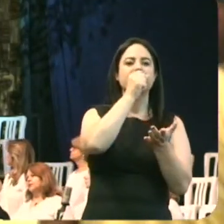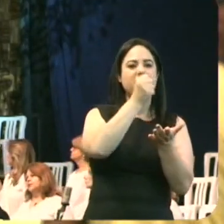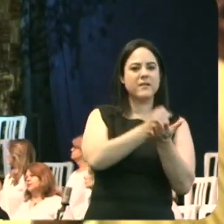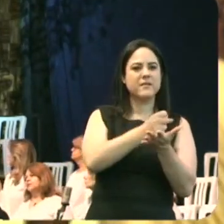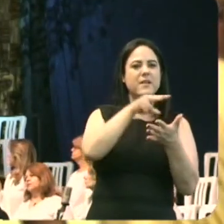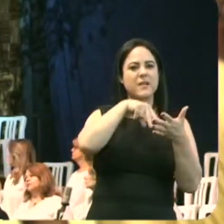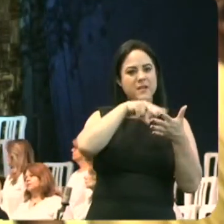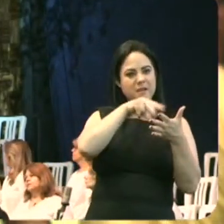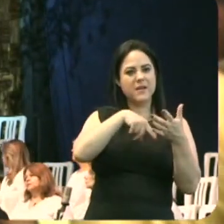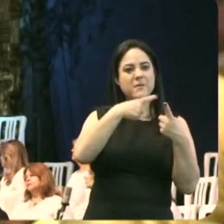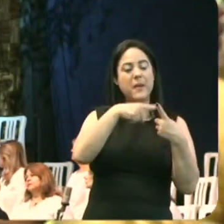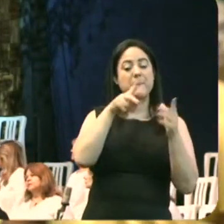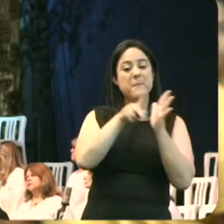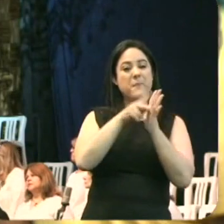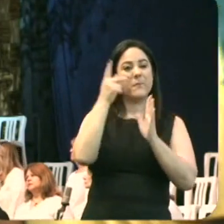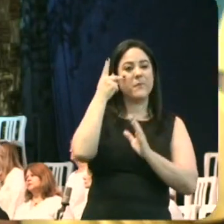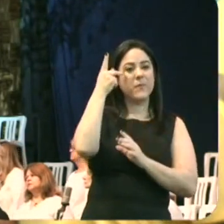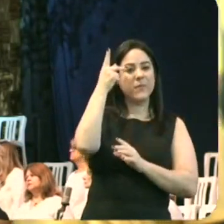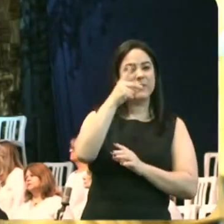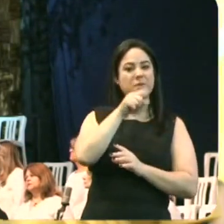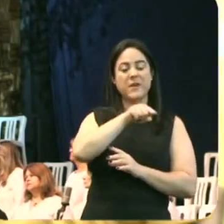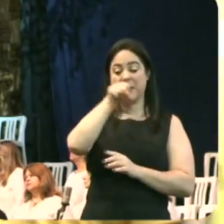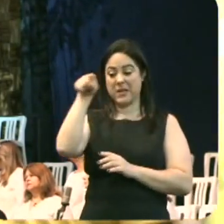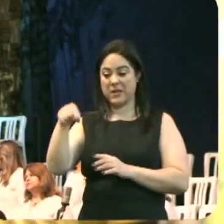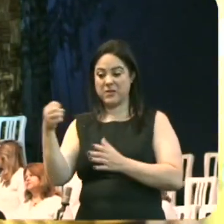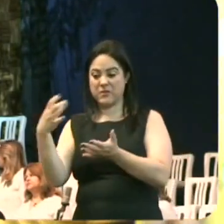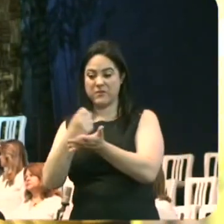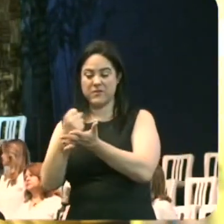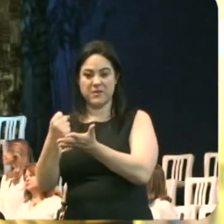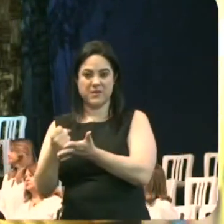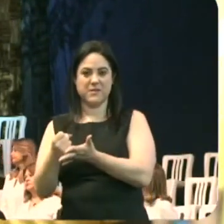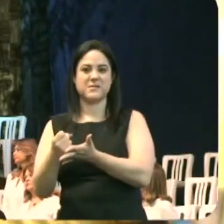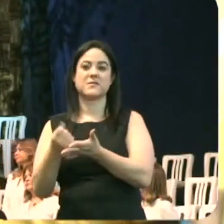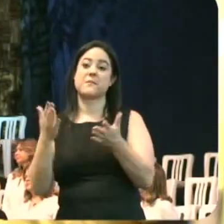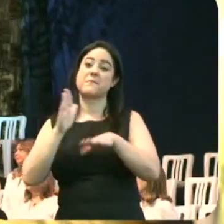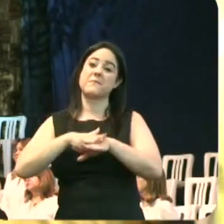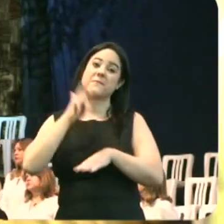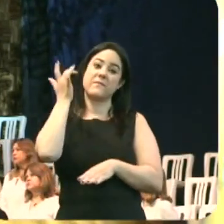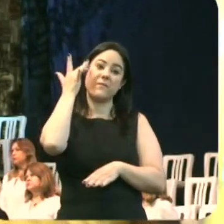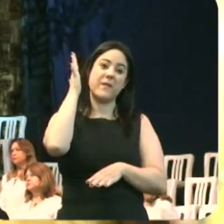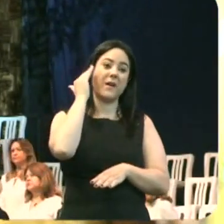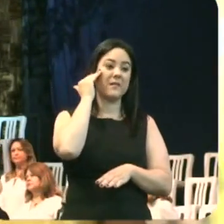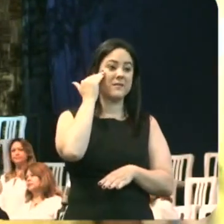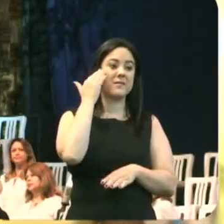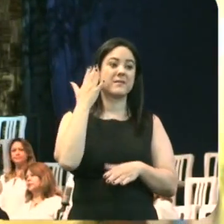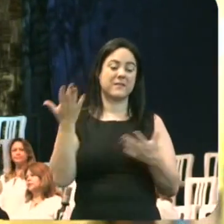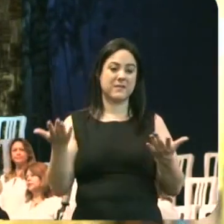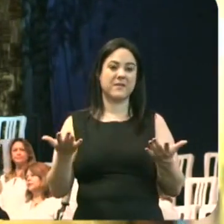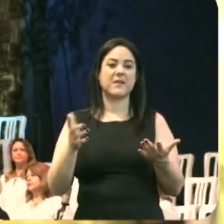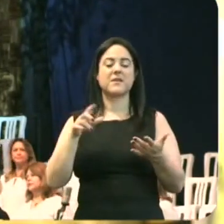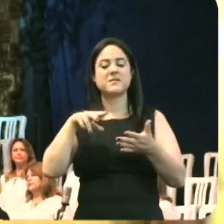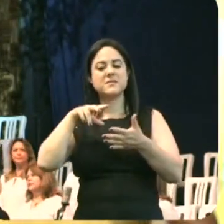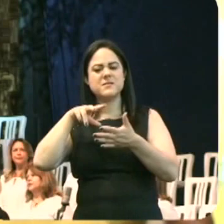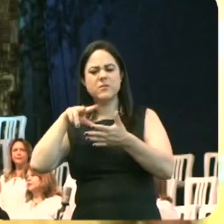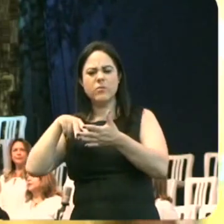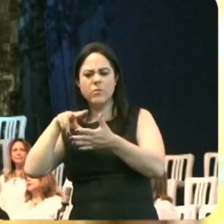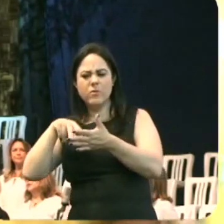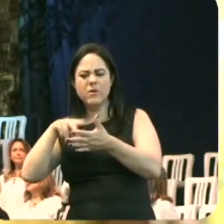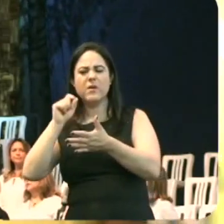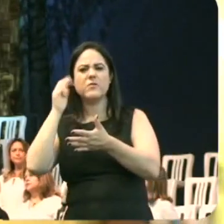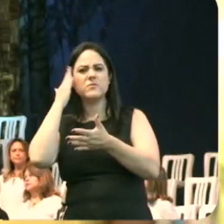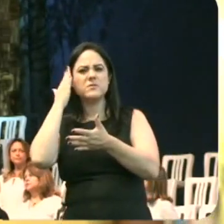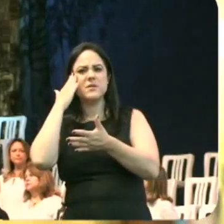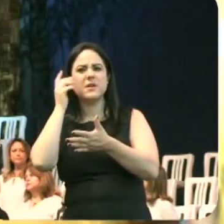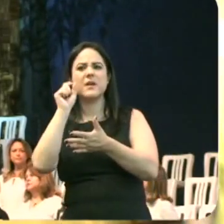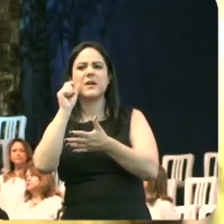Testamento, porque o Velho Testamento são profecias, como hoje, tá? Ficam mais fáceis de a gente entender se eu lembro o que